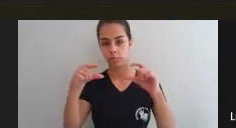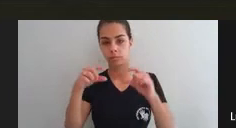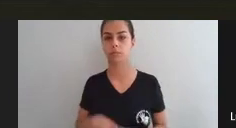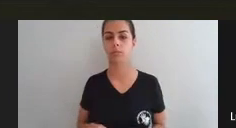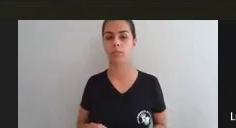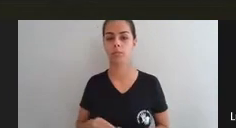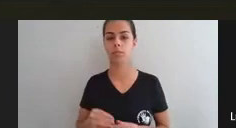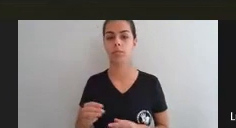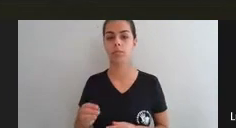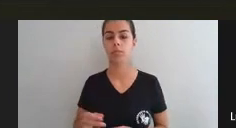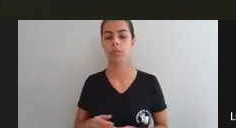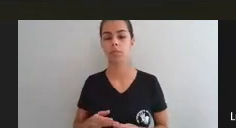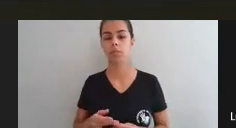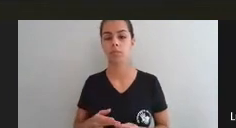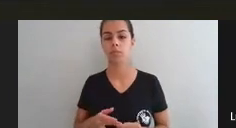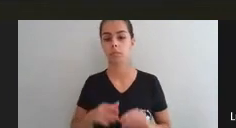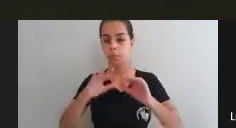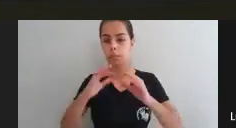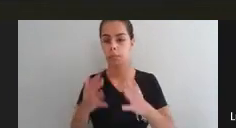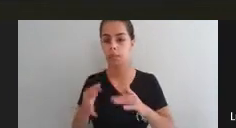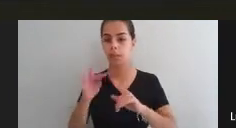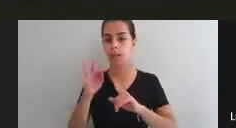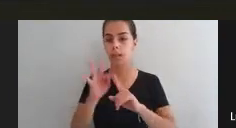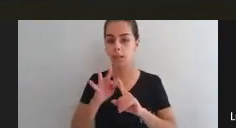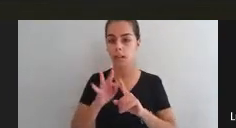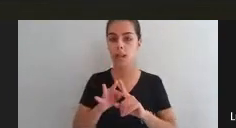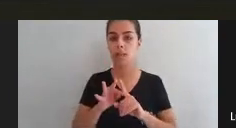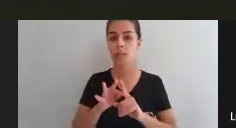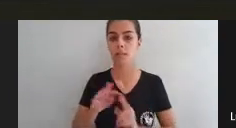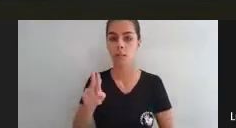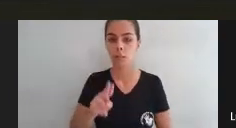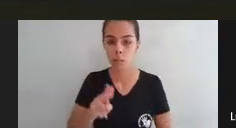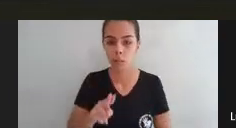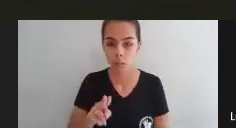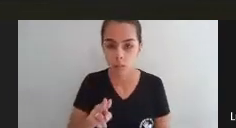são os dois últimos dígitos do seu número de matrícula.